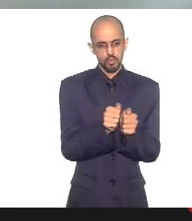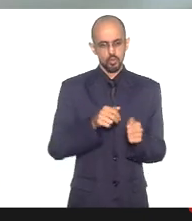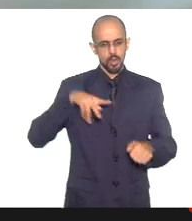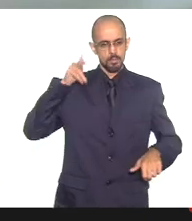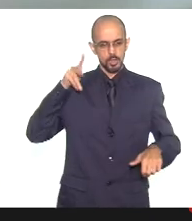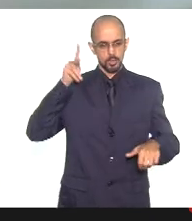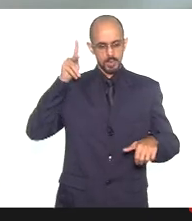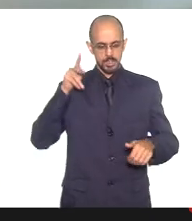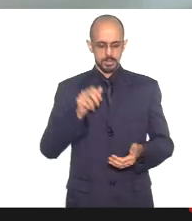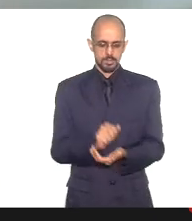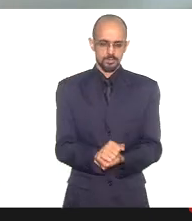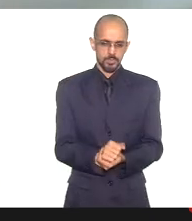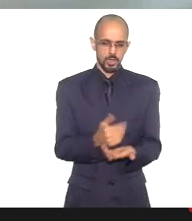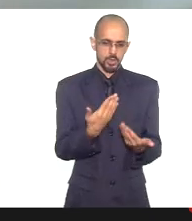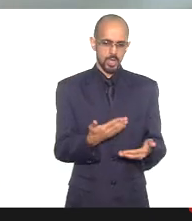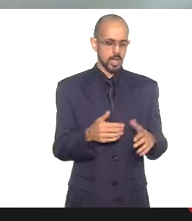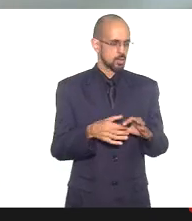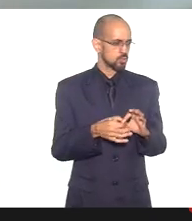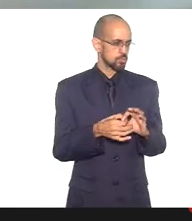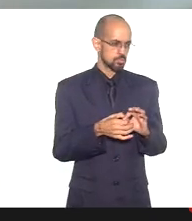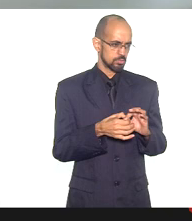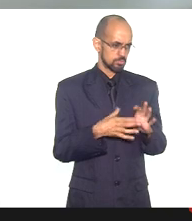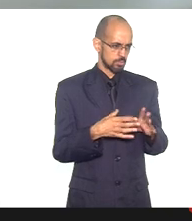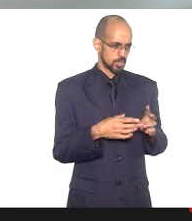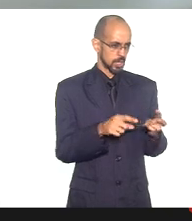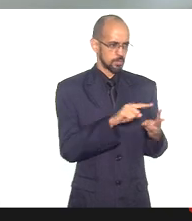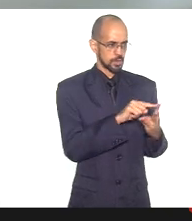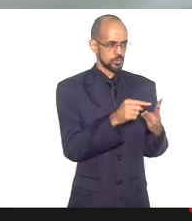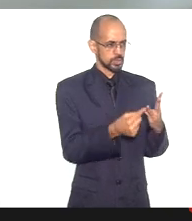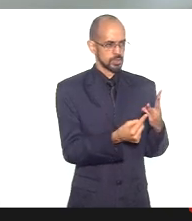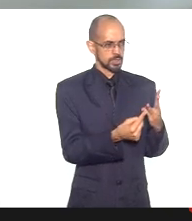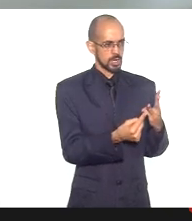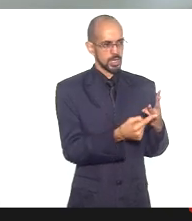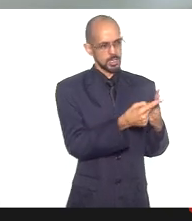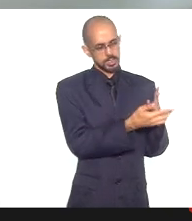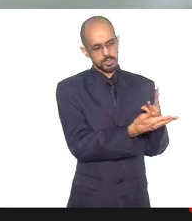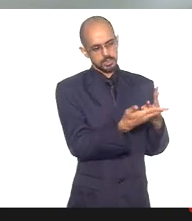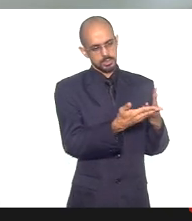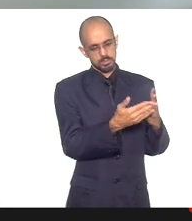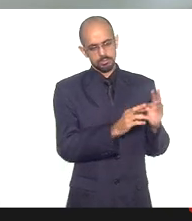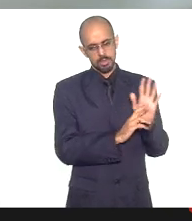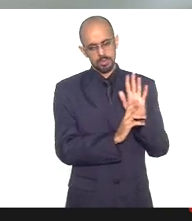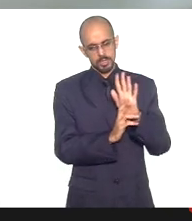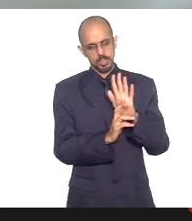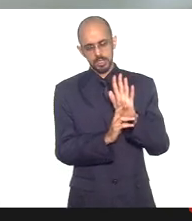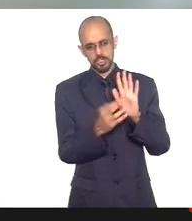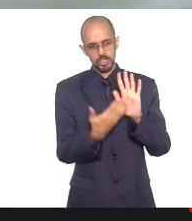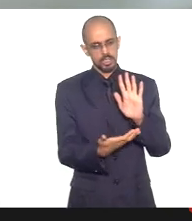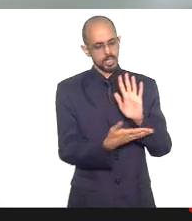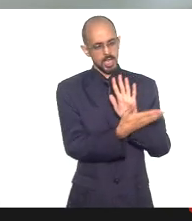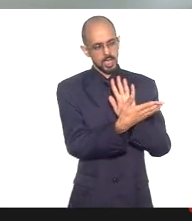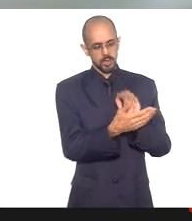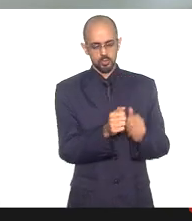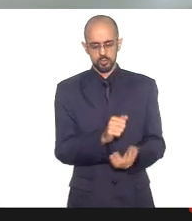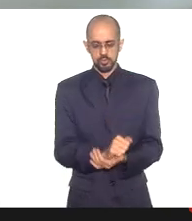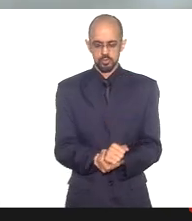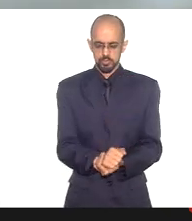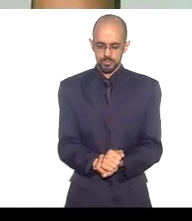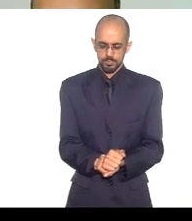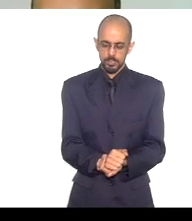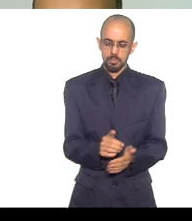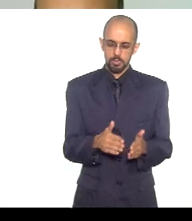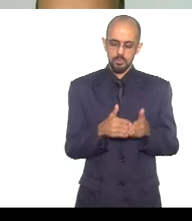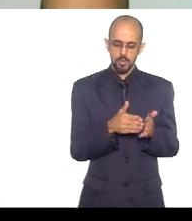abrir com qualquer um dos três representantes que deseja iniciar, o senhor Flávio, o senhor Andrés ou o senhor Felipe, por